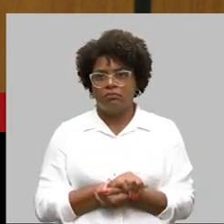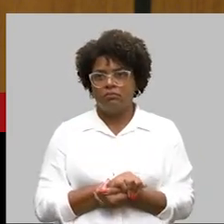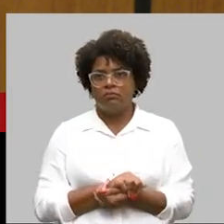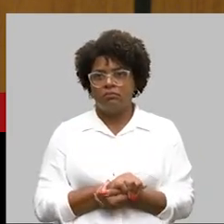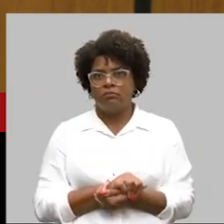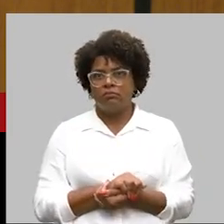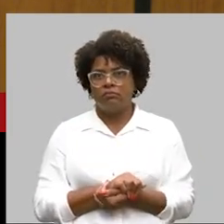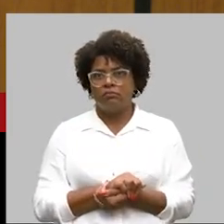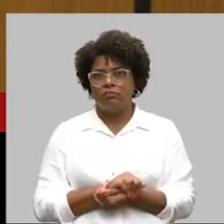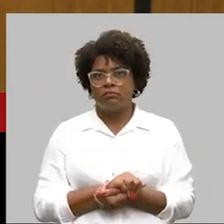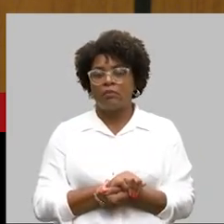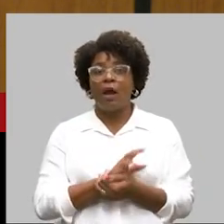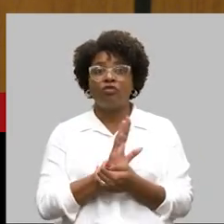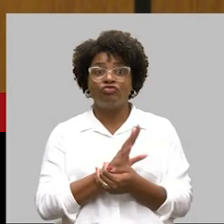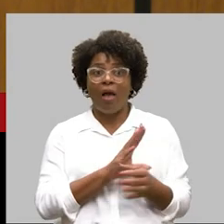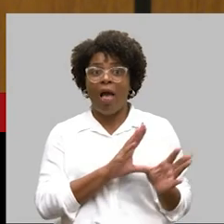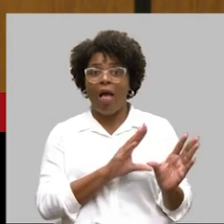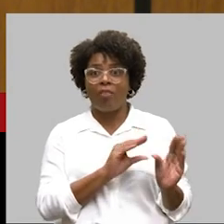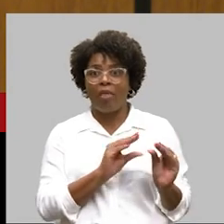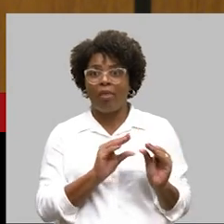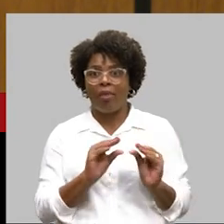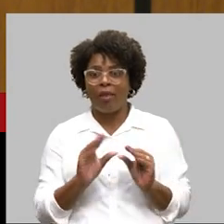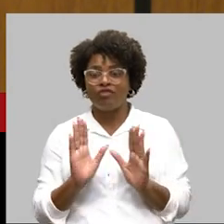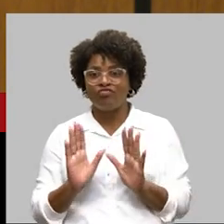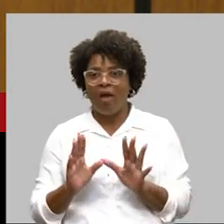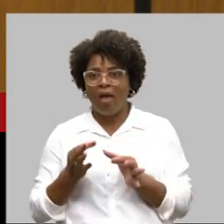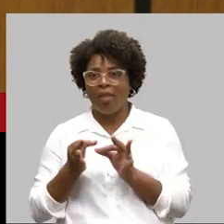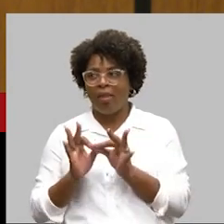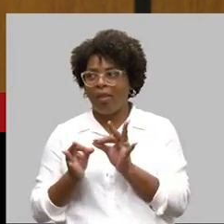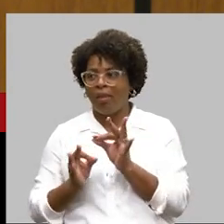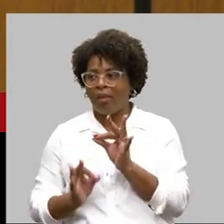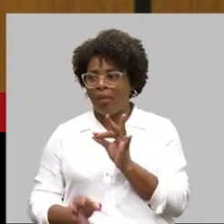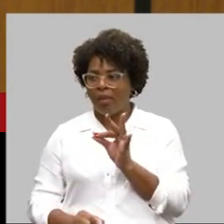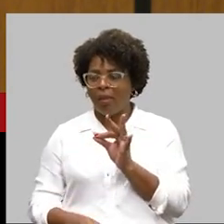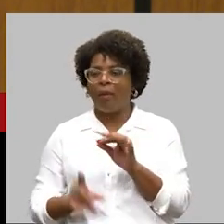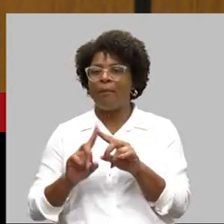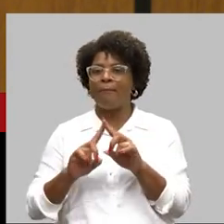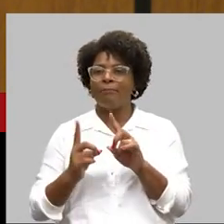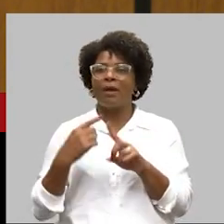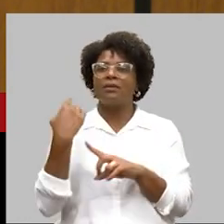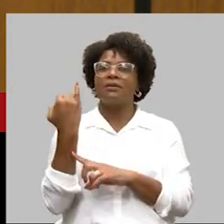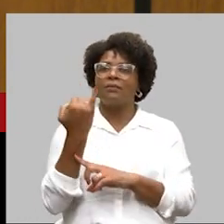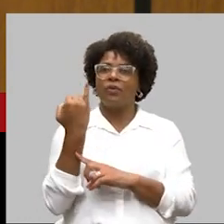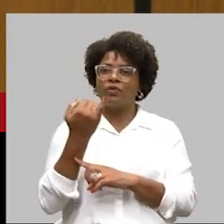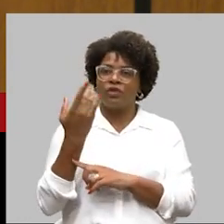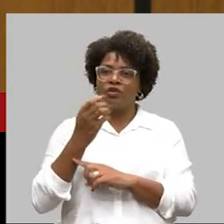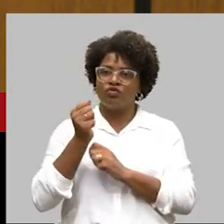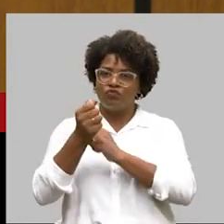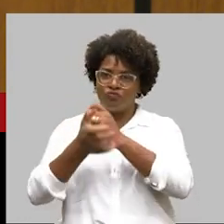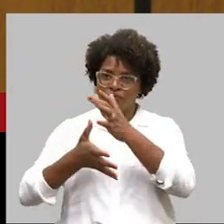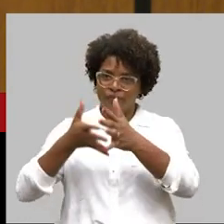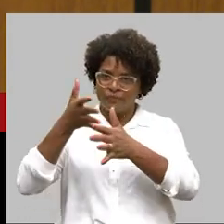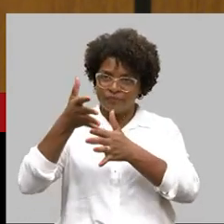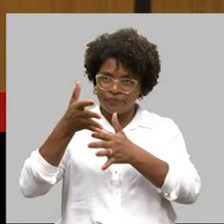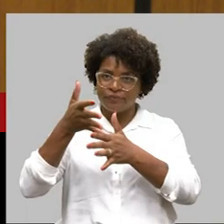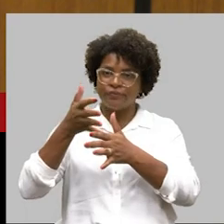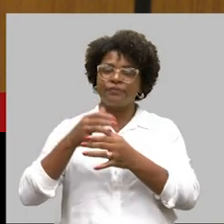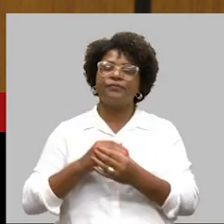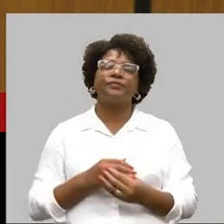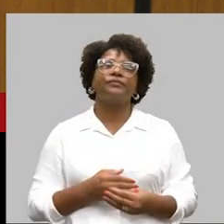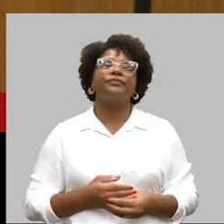até passei me del longi do tempo mas frente a importância e os anseios de todos os monitores eu não poderia deixar de